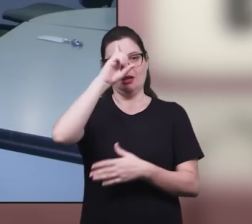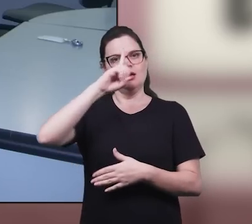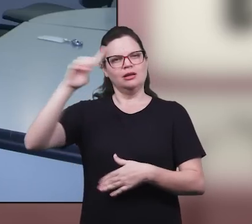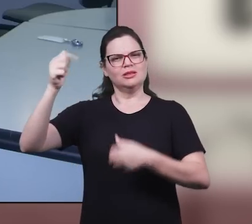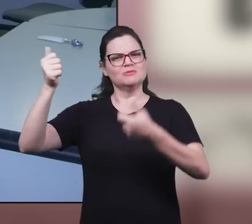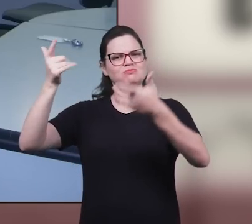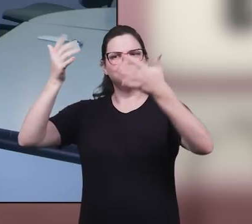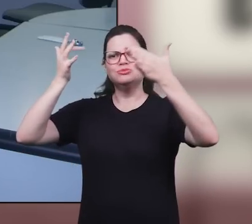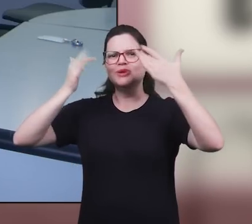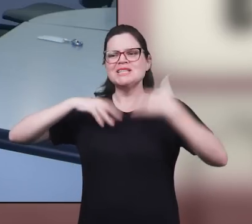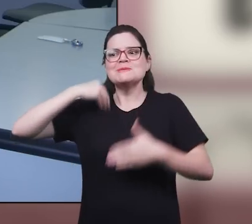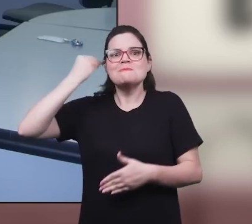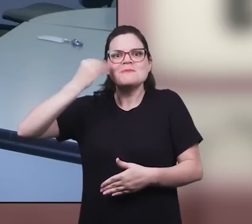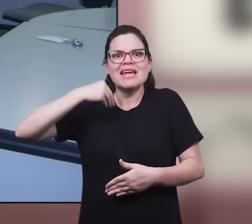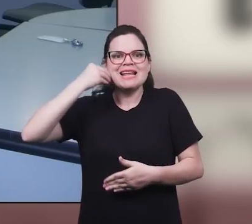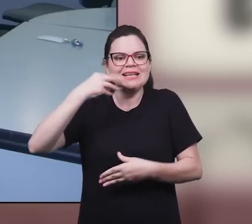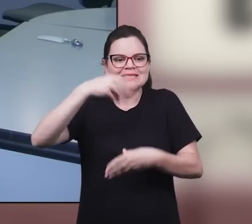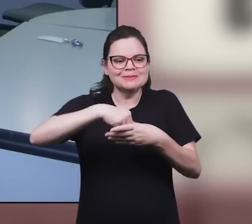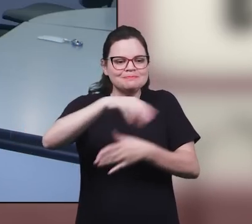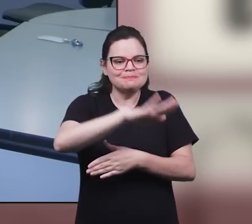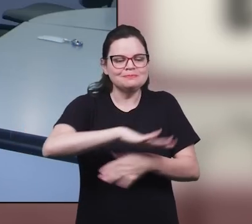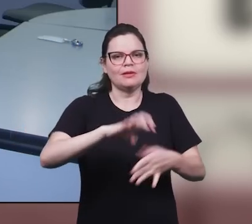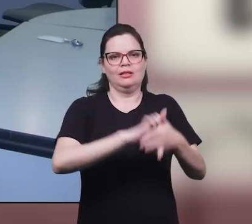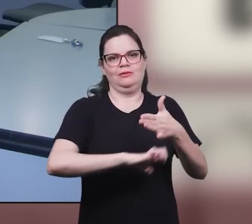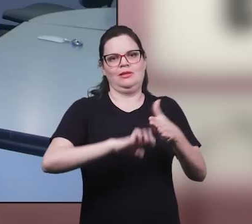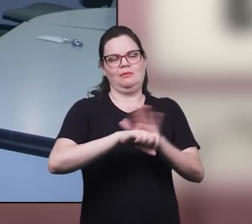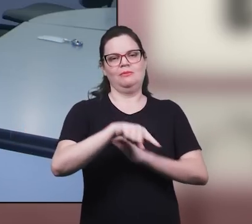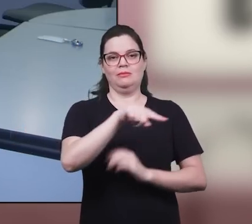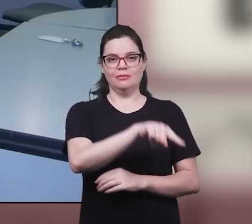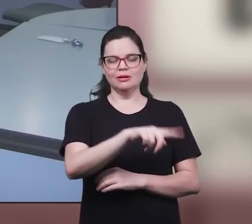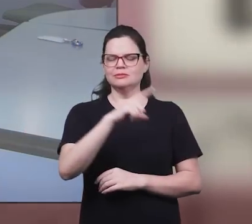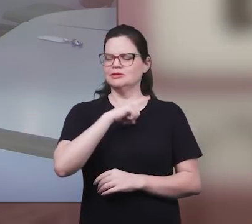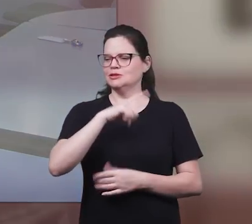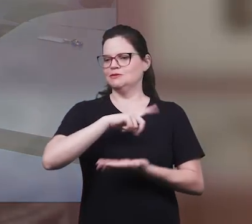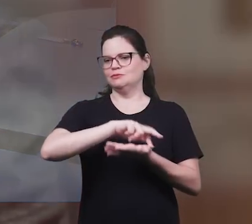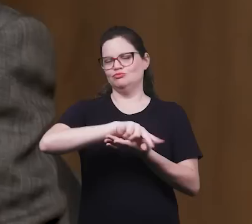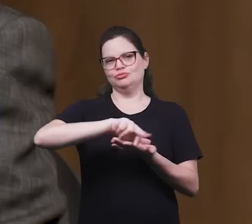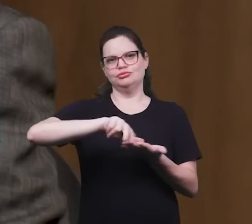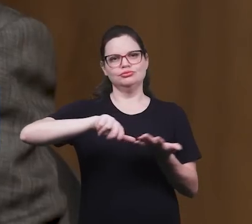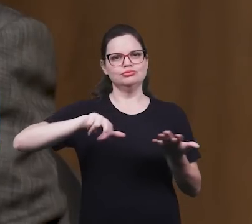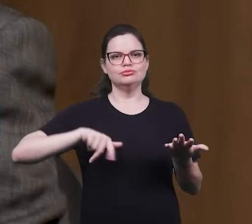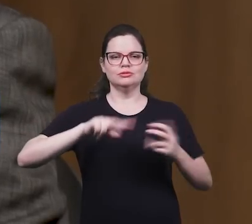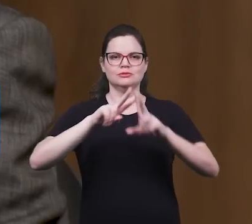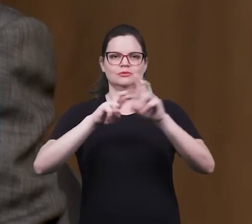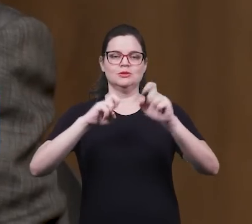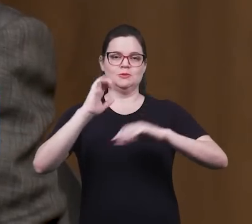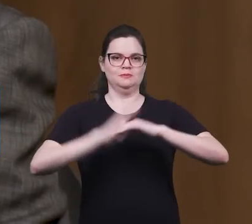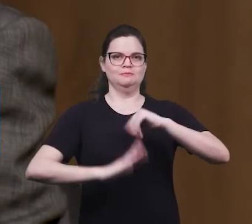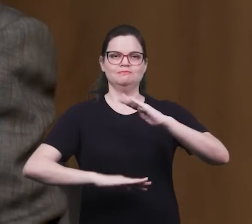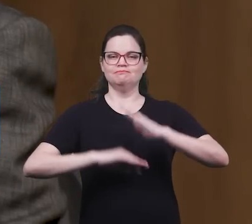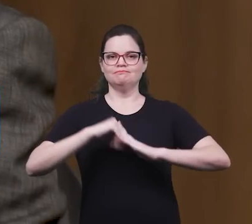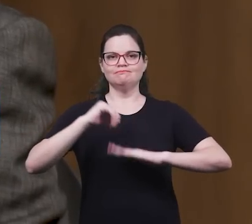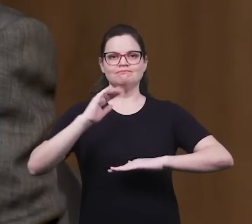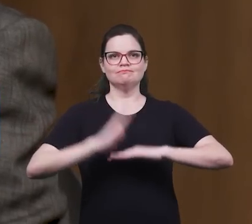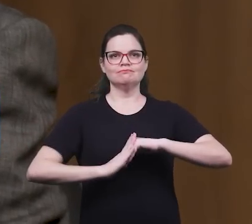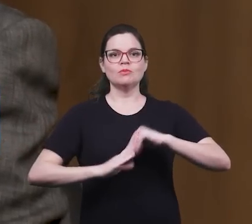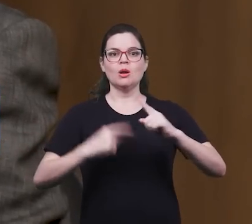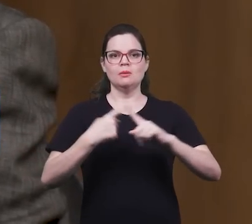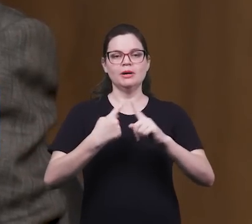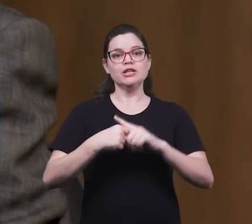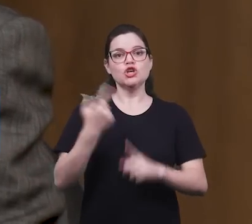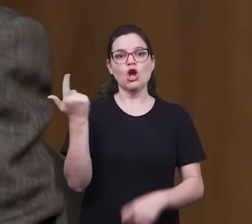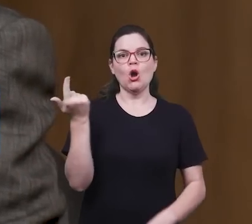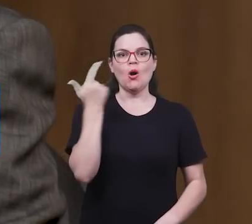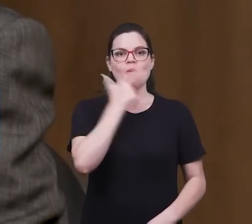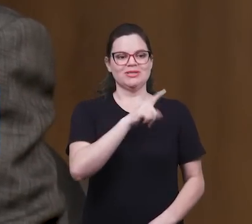algumas experiências que eu tive na minha vida profissional a nível de, vamos dizer assim, de